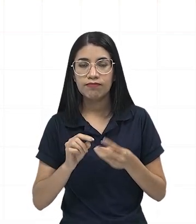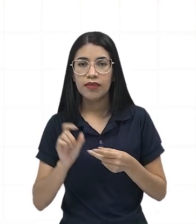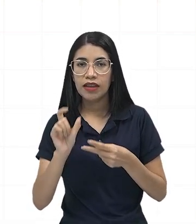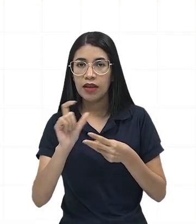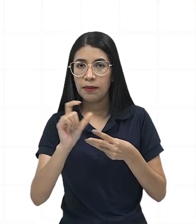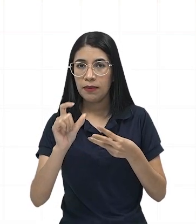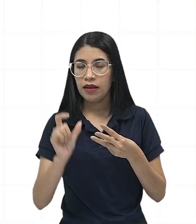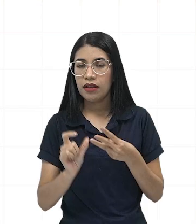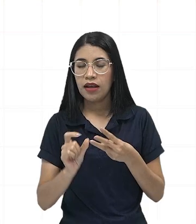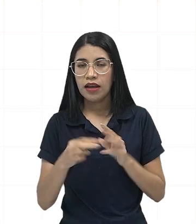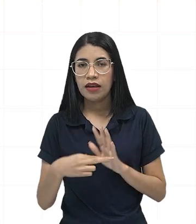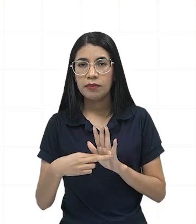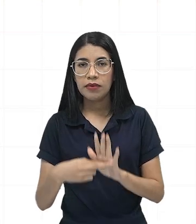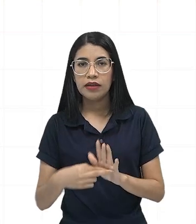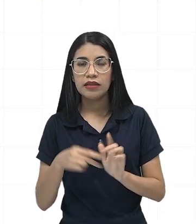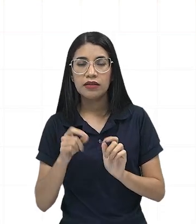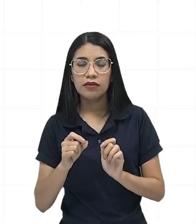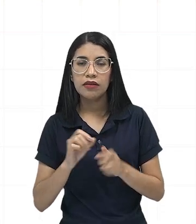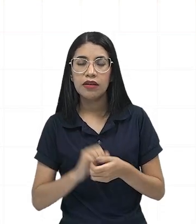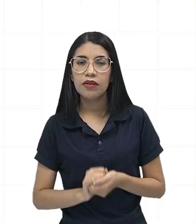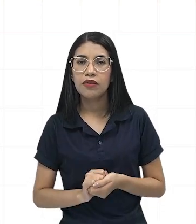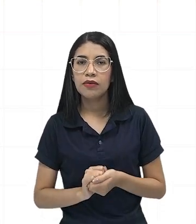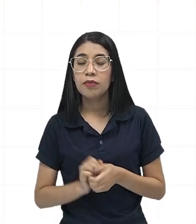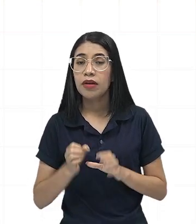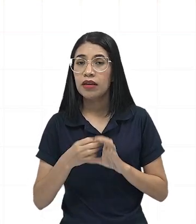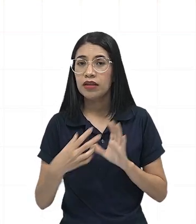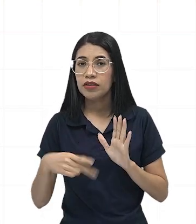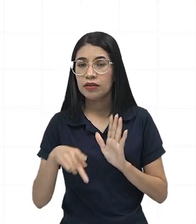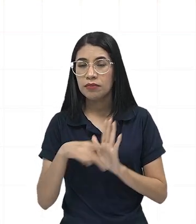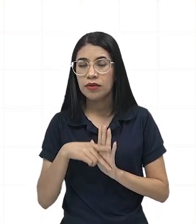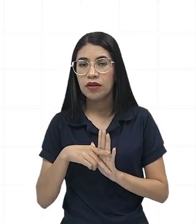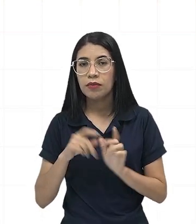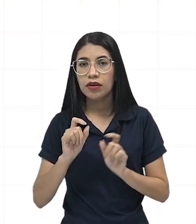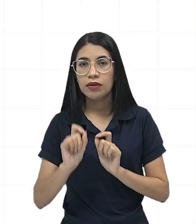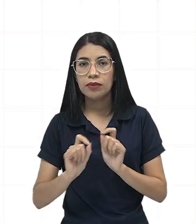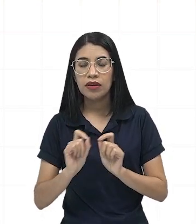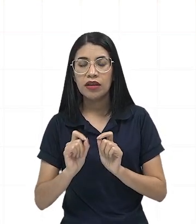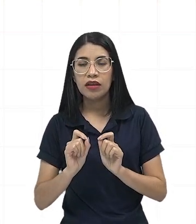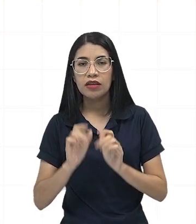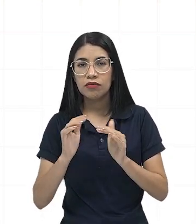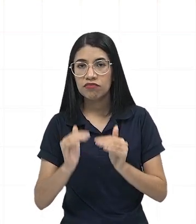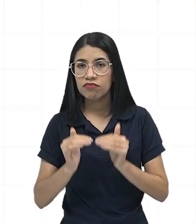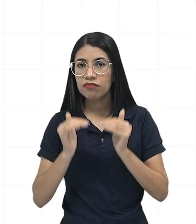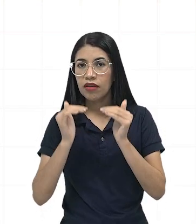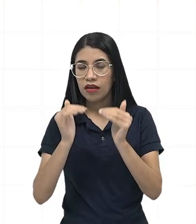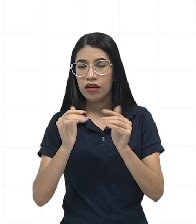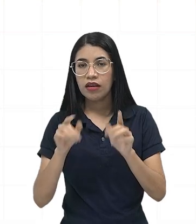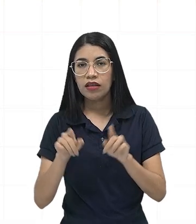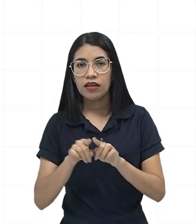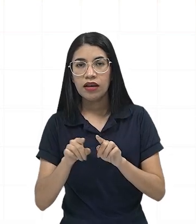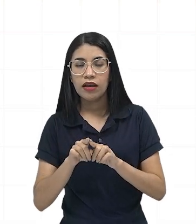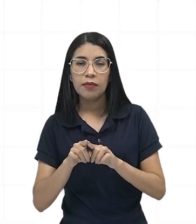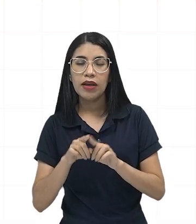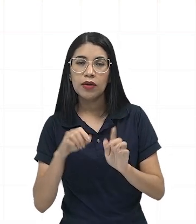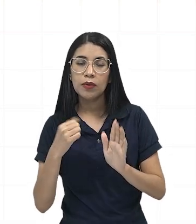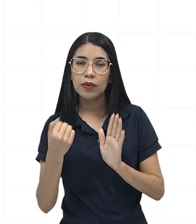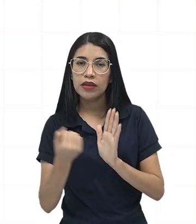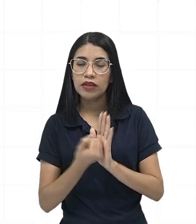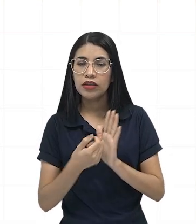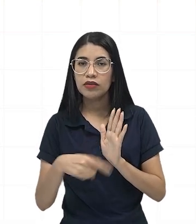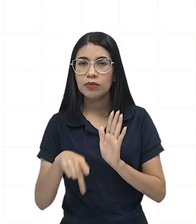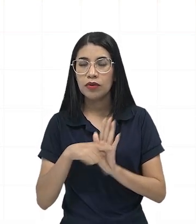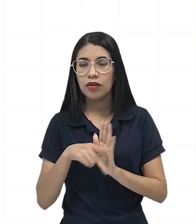termo representa uma dimensão específica da soberania e identidade de